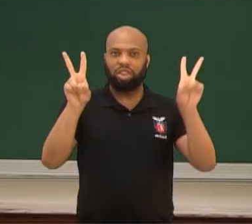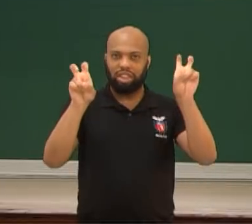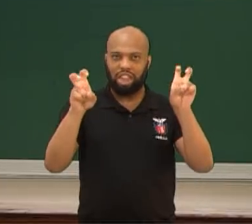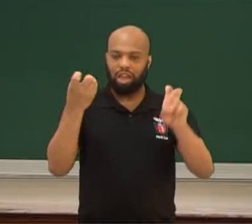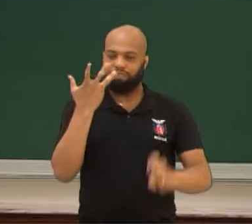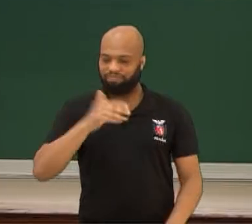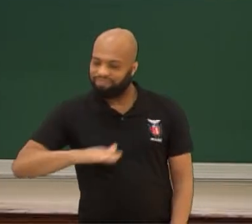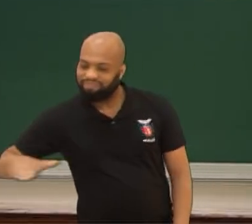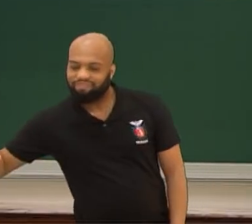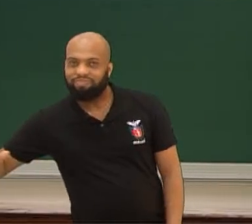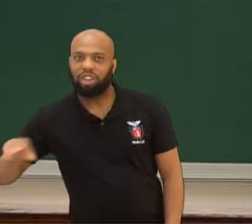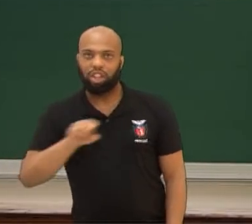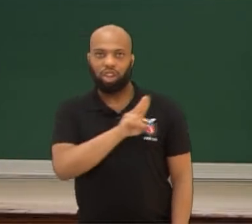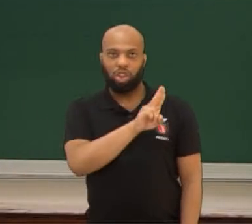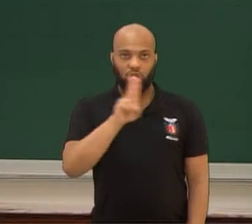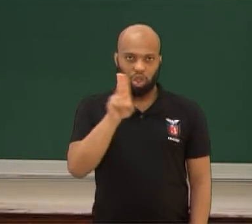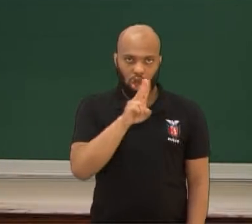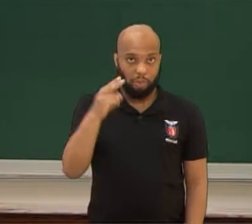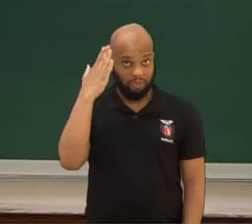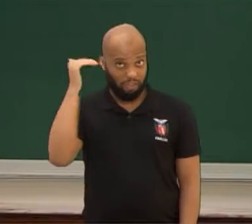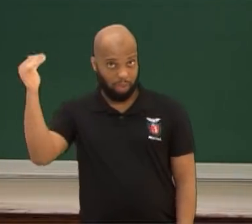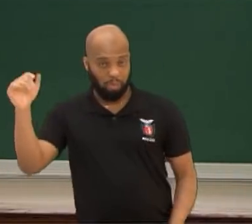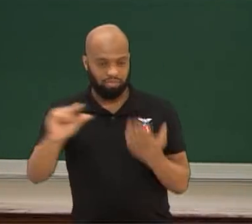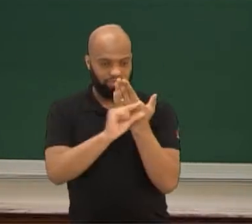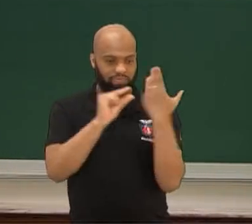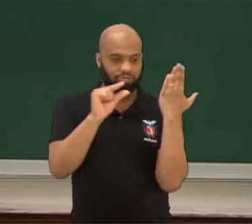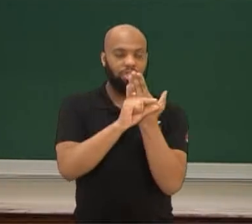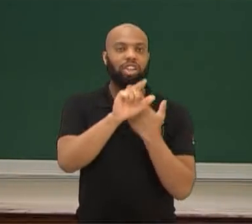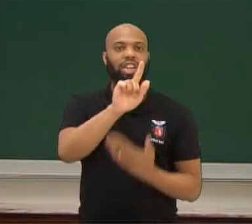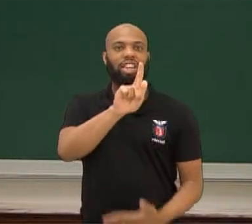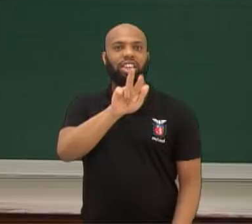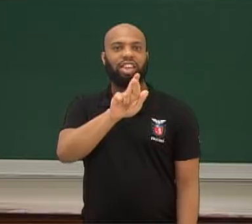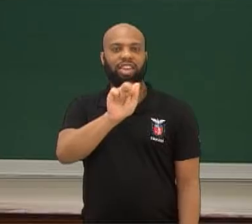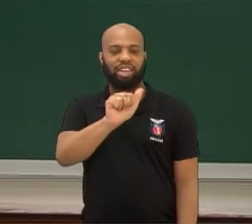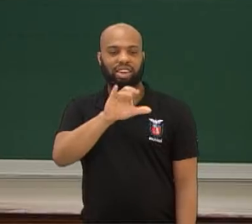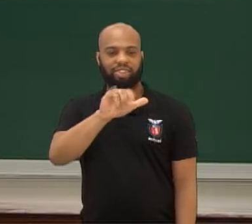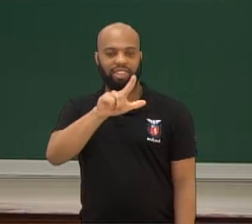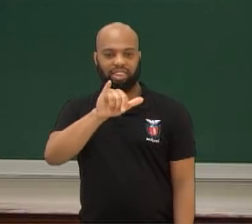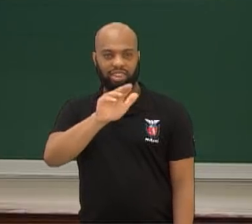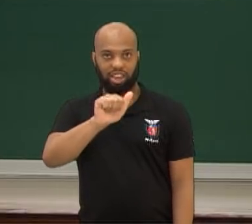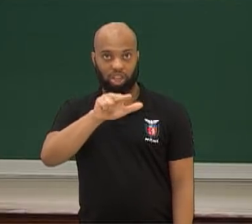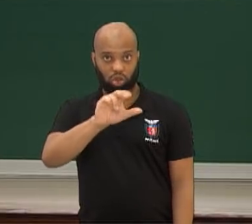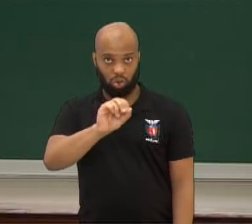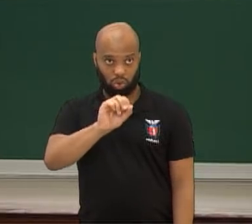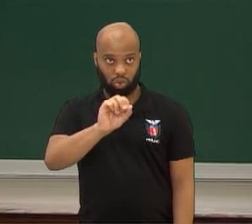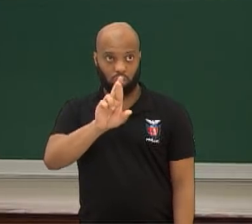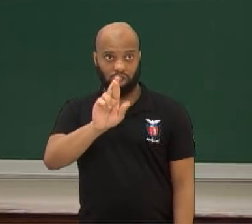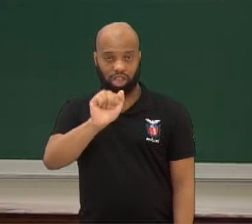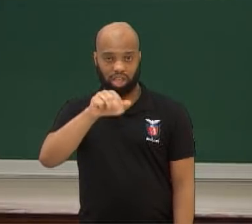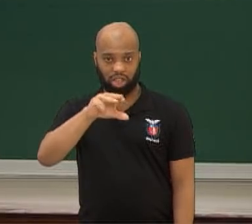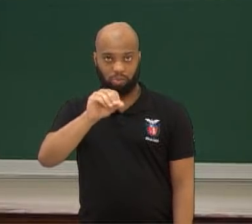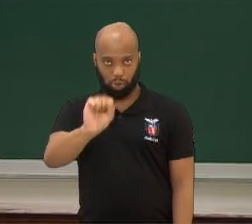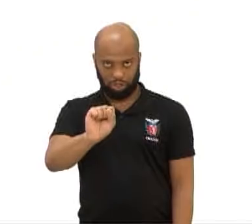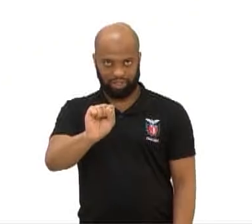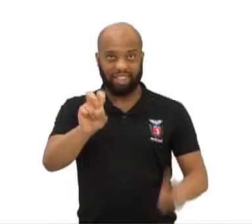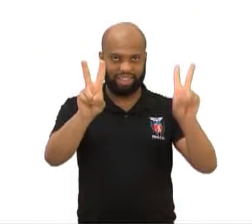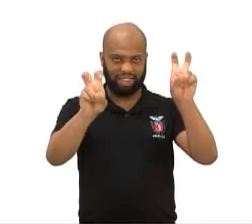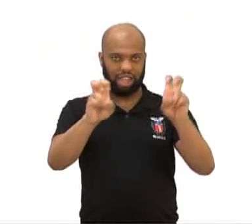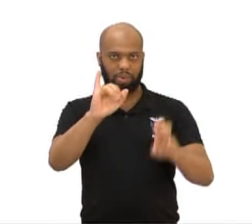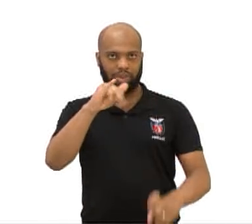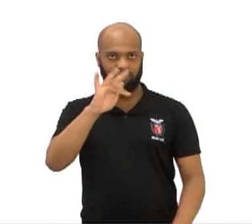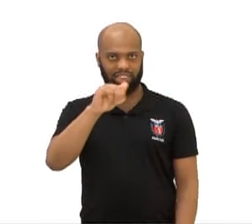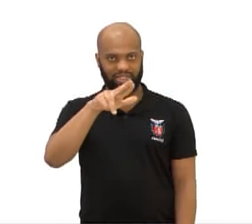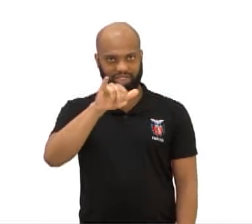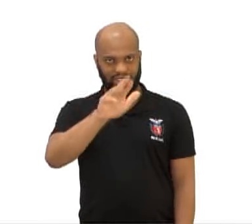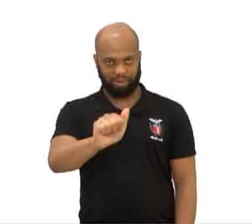Infância, escrito por um escritor bem famoso da nossa literatura, que é o Graciliano Ramos. Convido vocês a ler comigo, vamos começar a